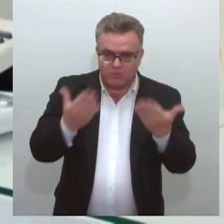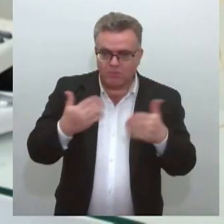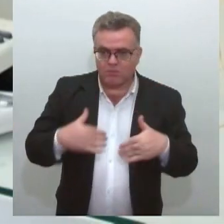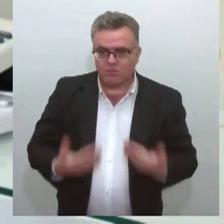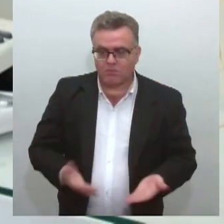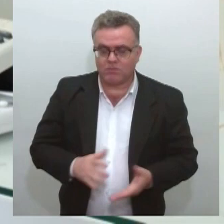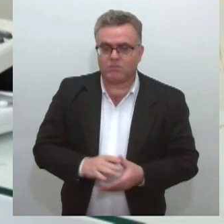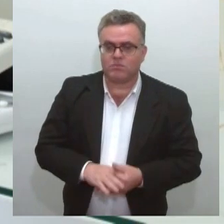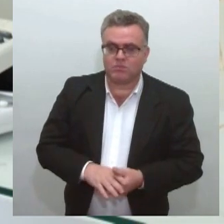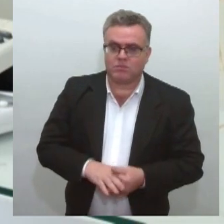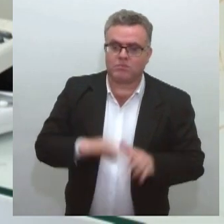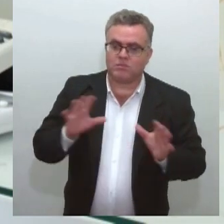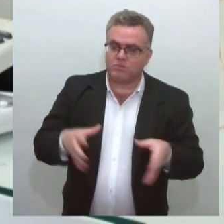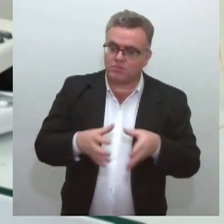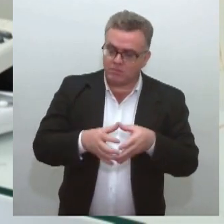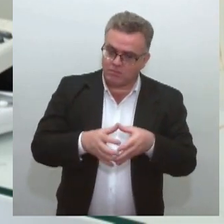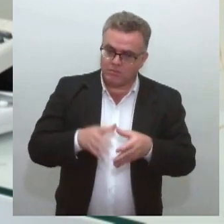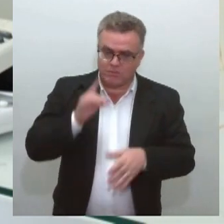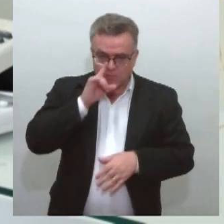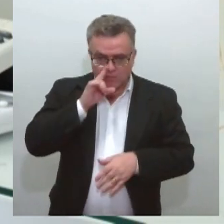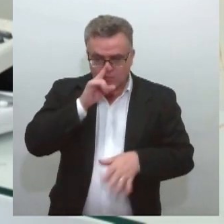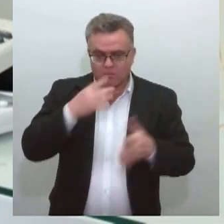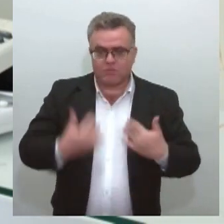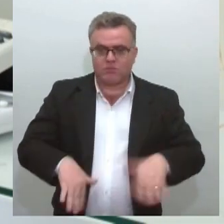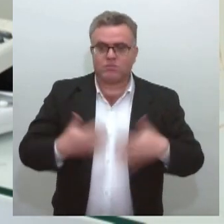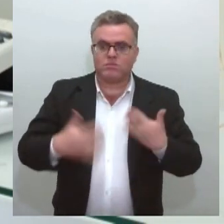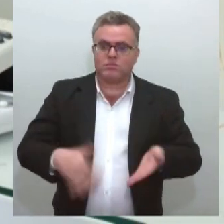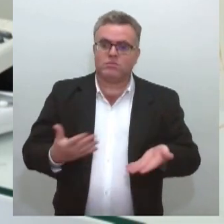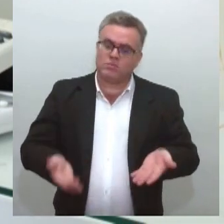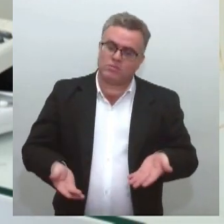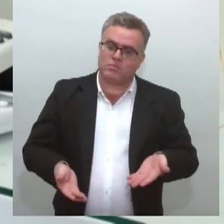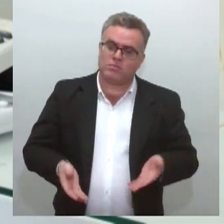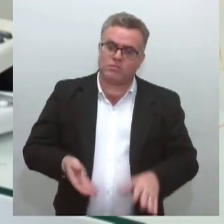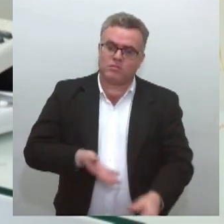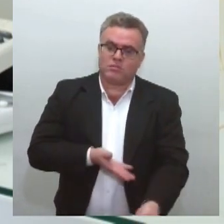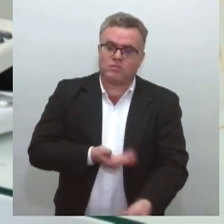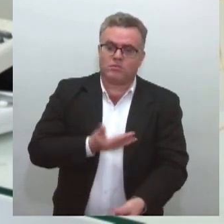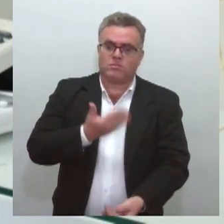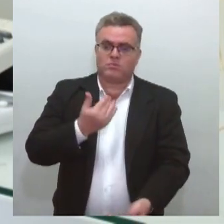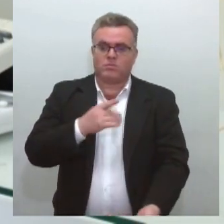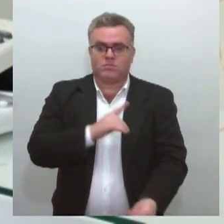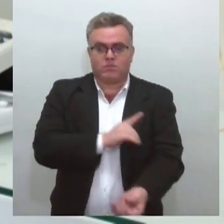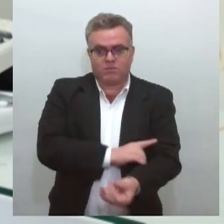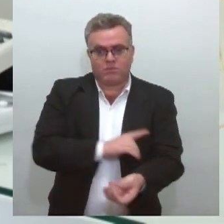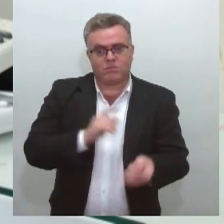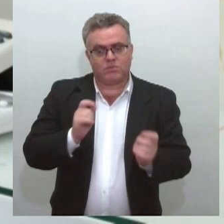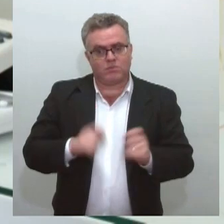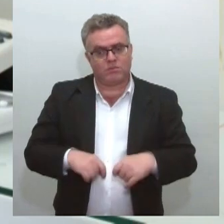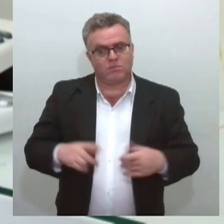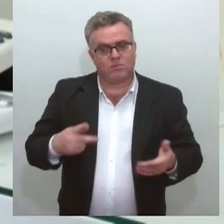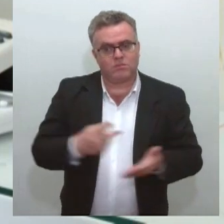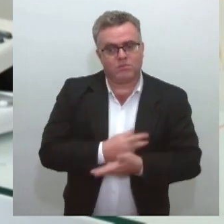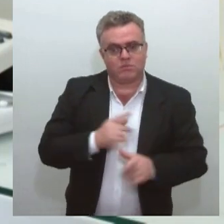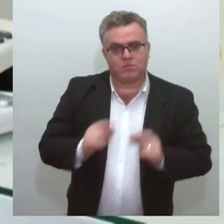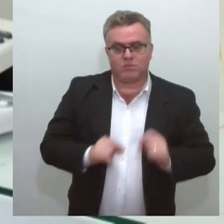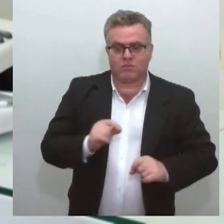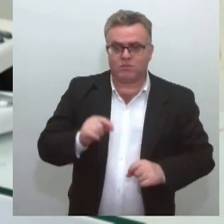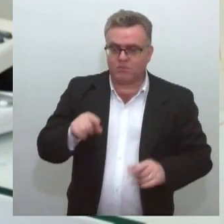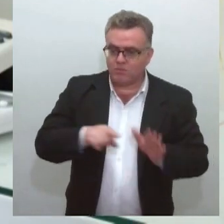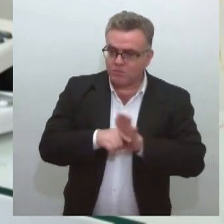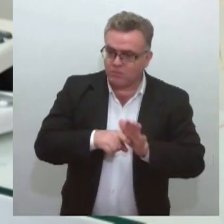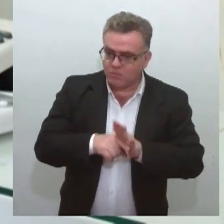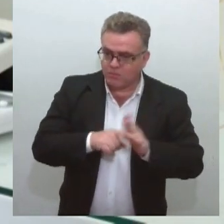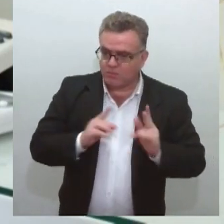de risco, né? Principalmente pressão alta e diabetes, são os grupos de risco. Normalmente fazem o exame de rotina, né? A